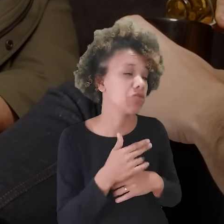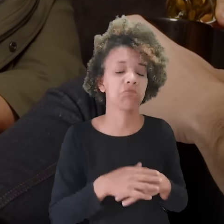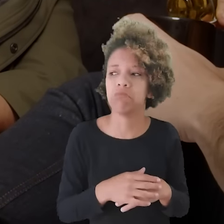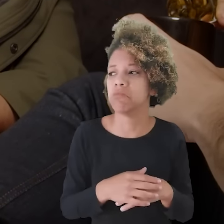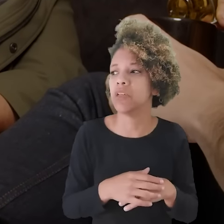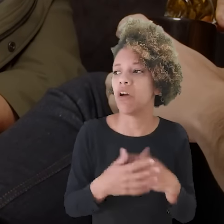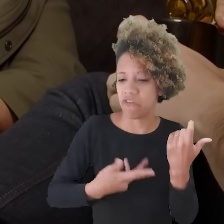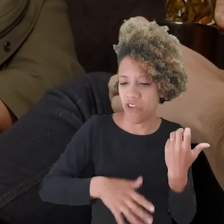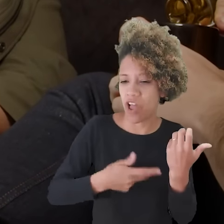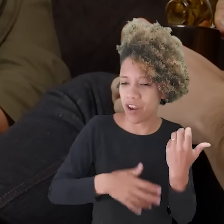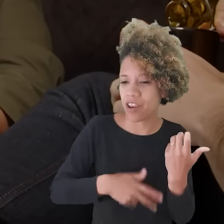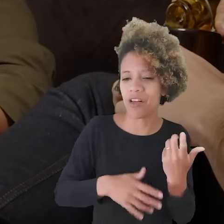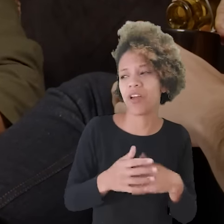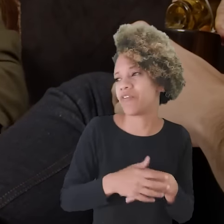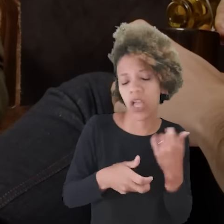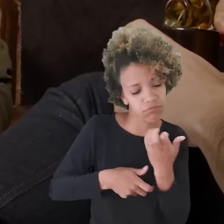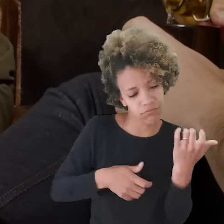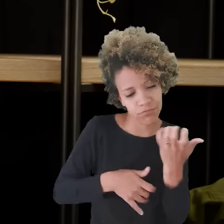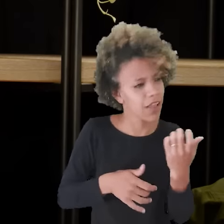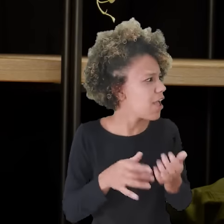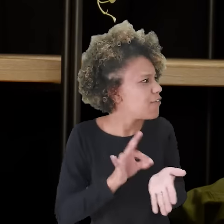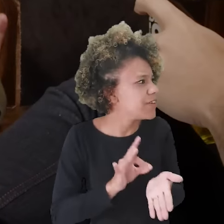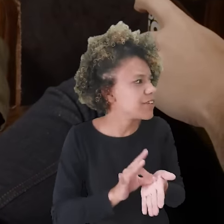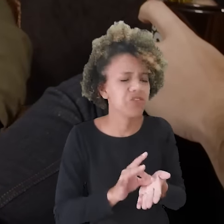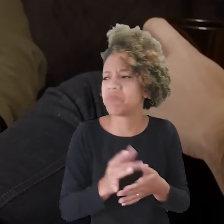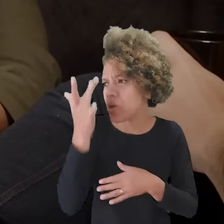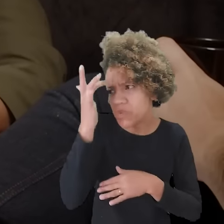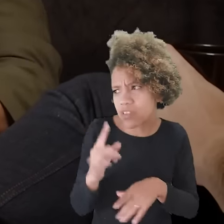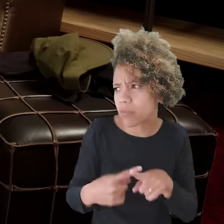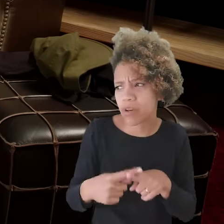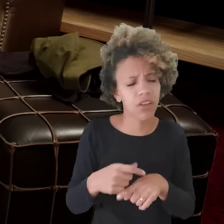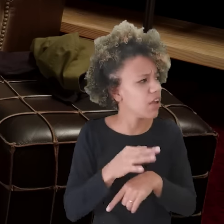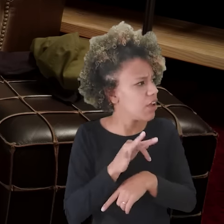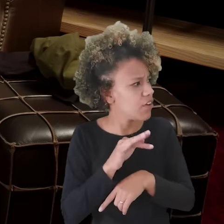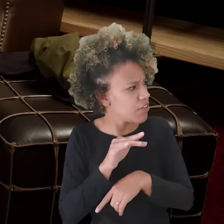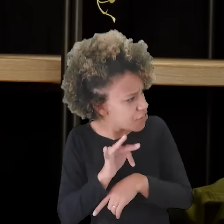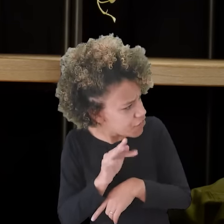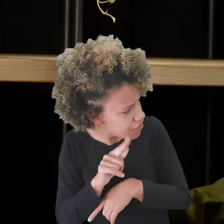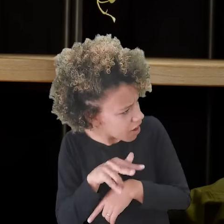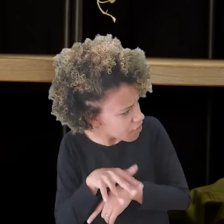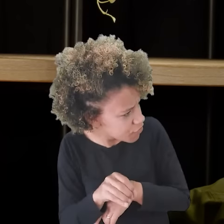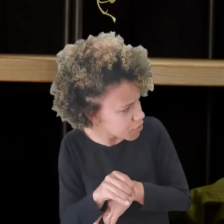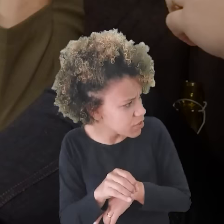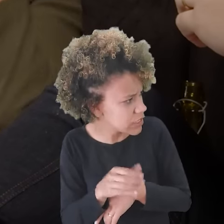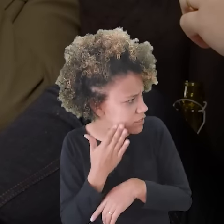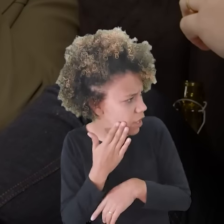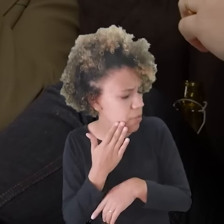dar um violão com esse ele vai desenrolar alguma coisa É mesmo é não sei porque Flávio Andra toca violão sabe